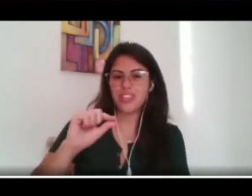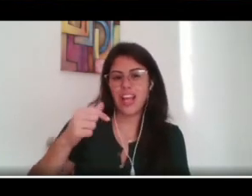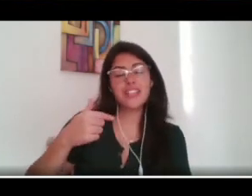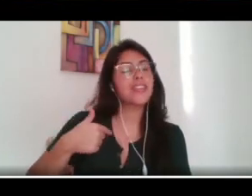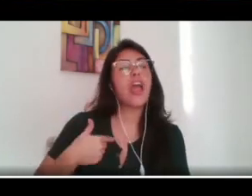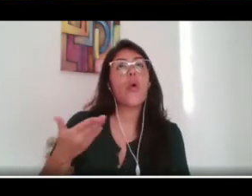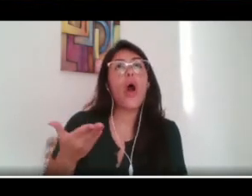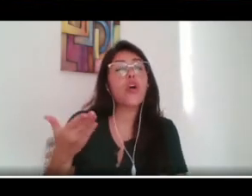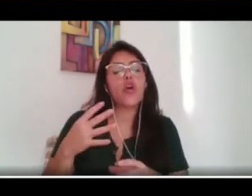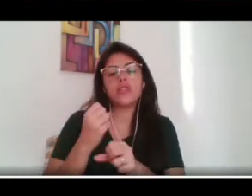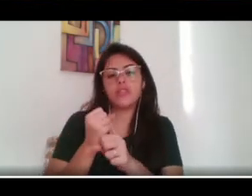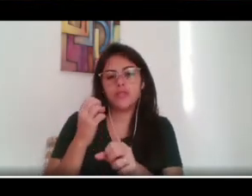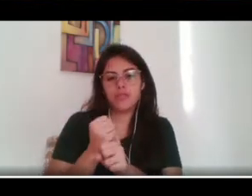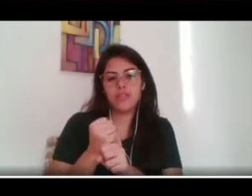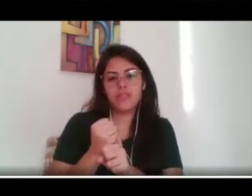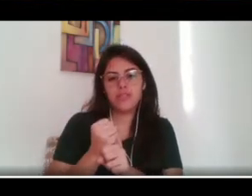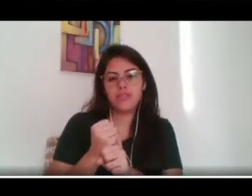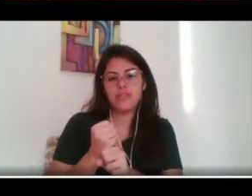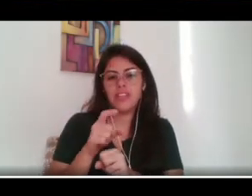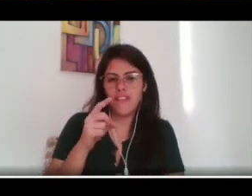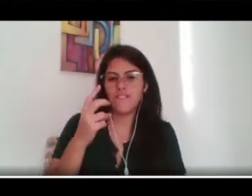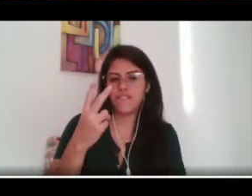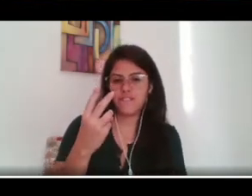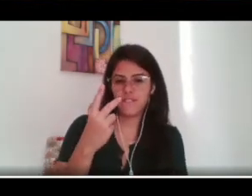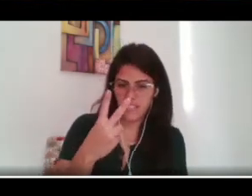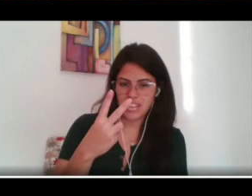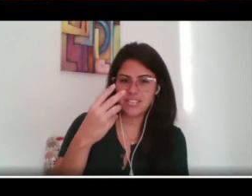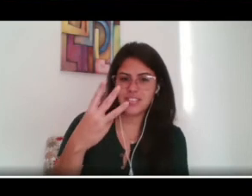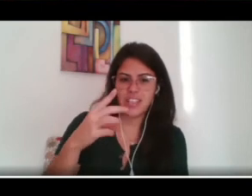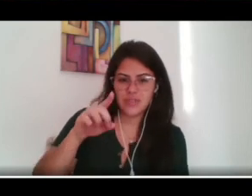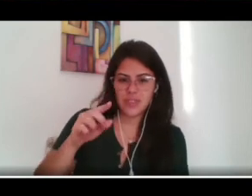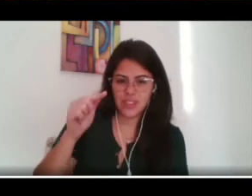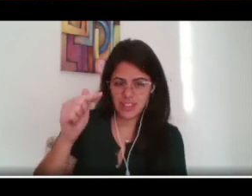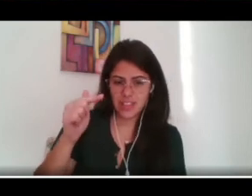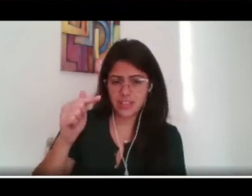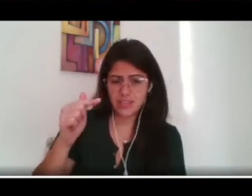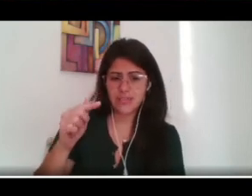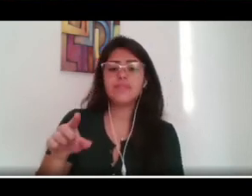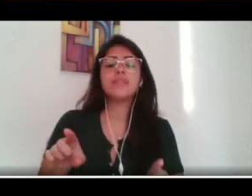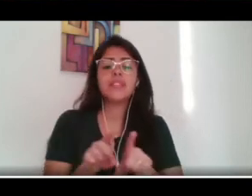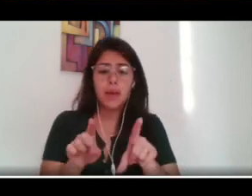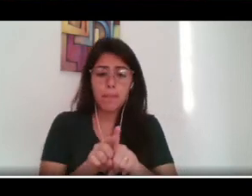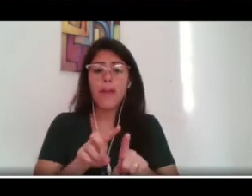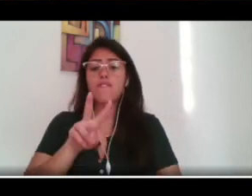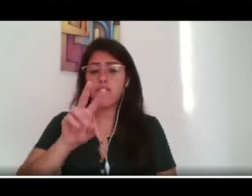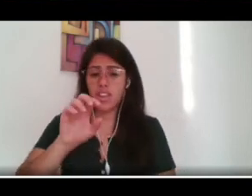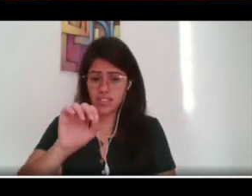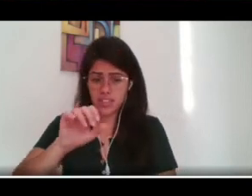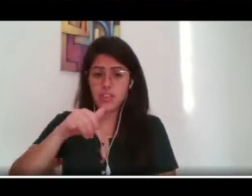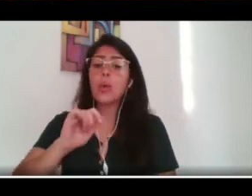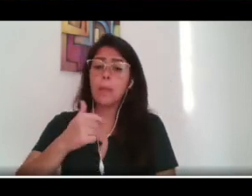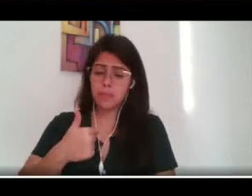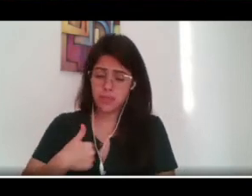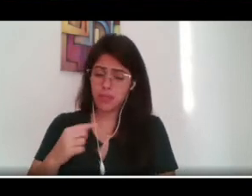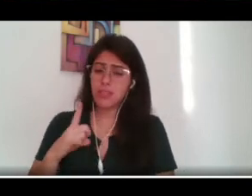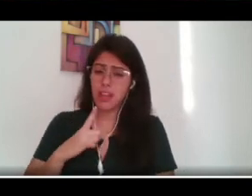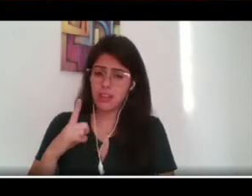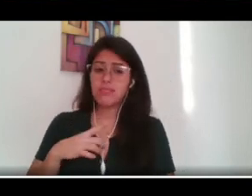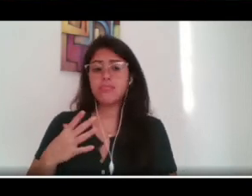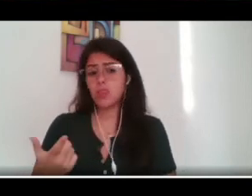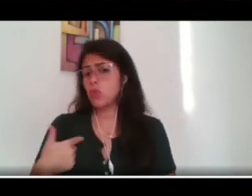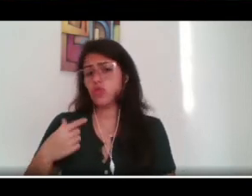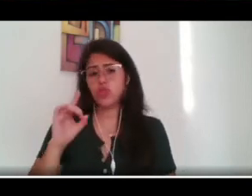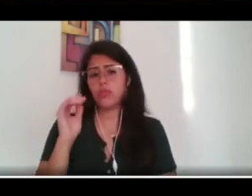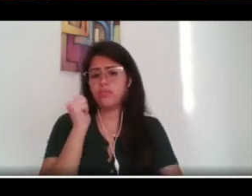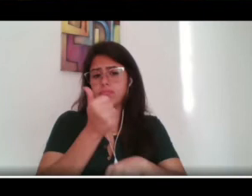que é 16,3 metros por segundo. Então, o meu tempo T, né, vai ser um VY do solo